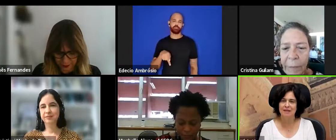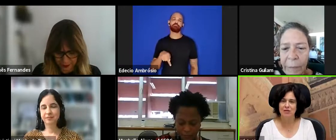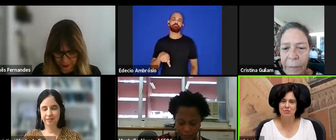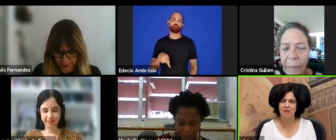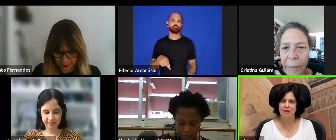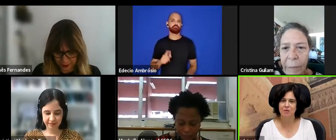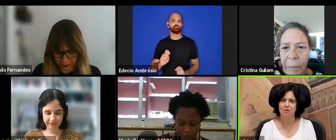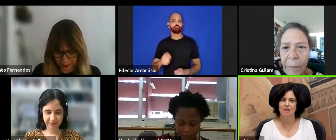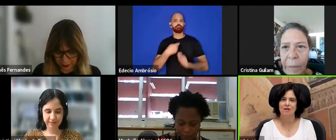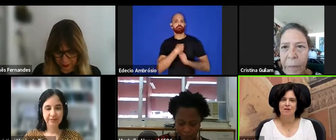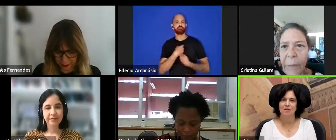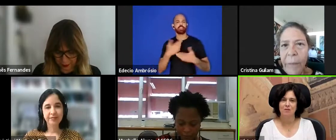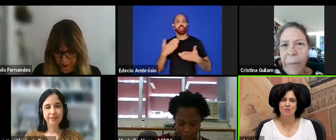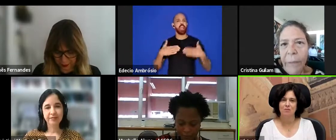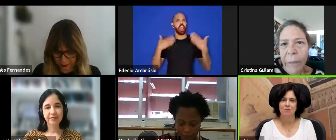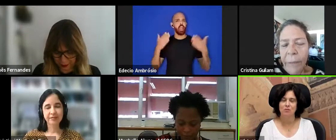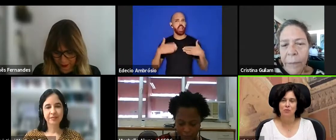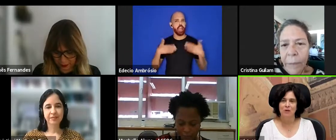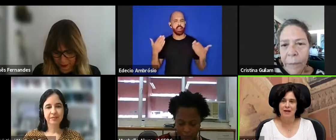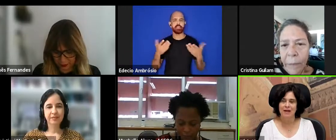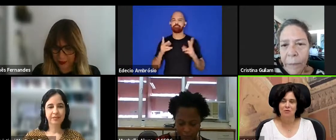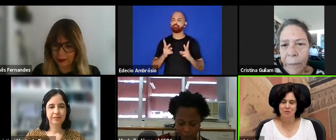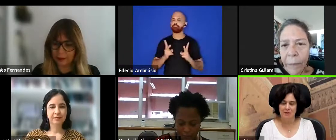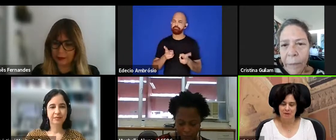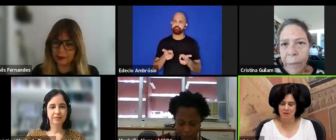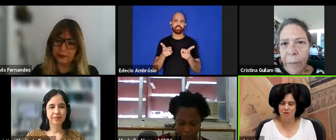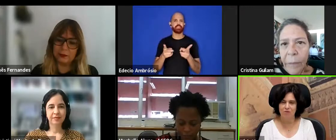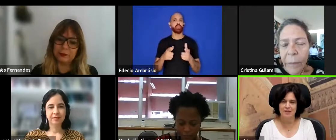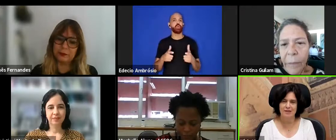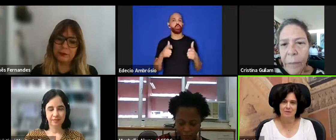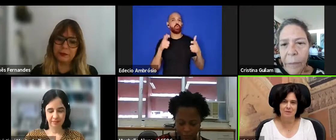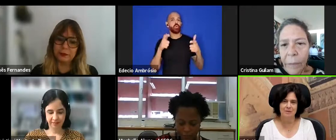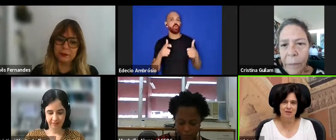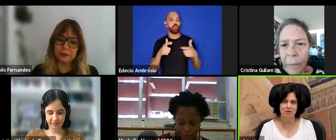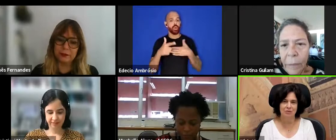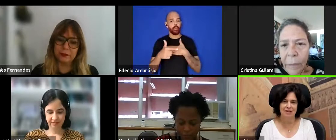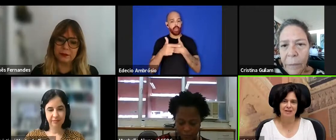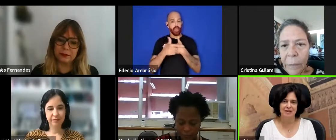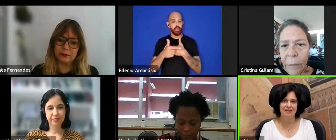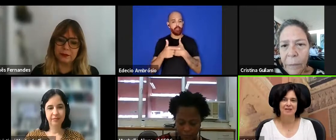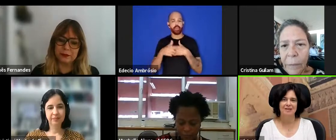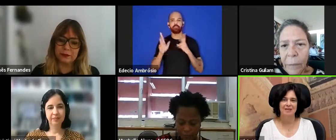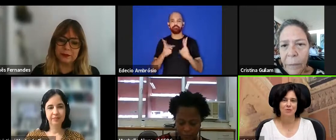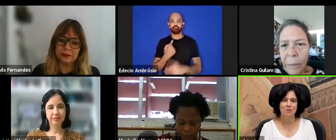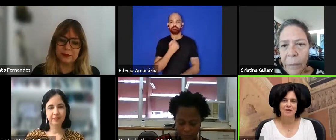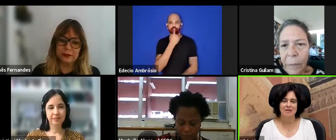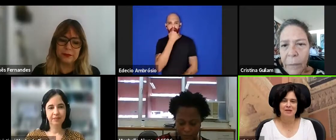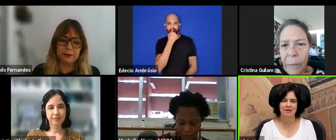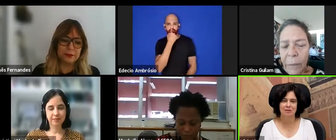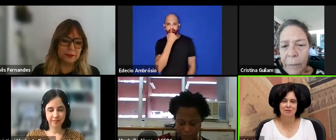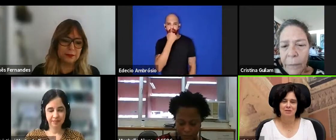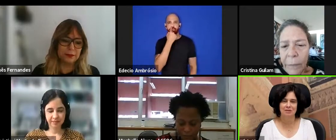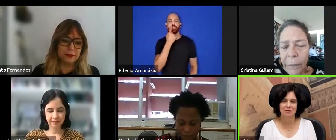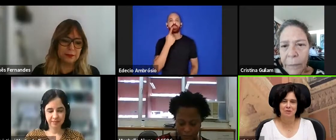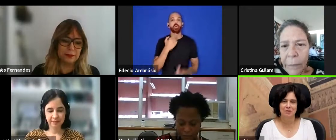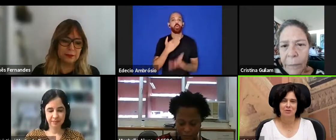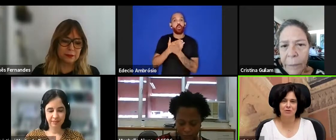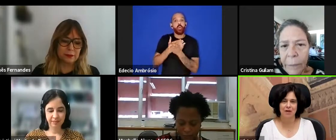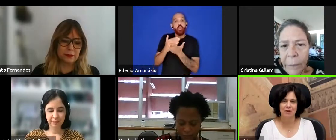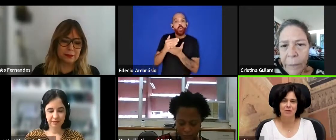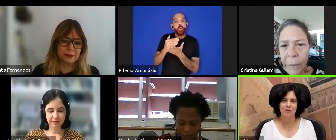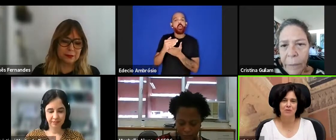muitas alegrias me deu, é um lugar e um papel com que sempre me identifiquei, tendo começado a minha